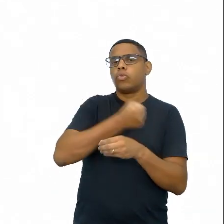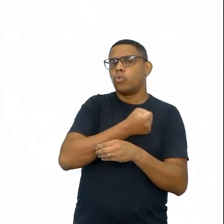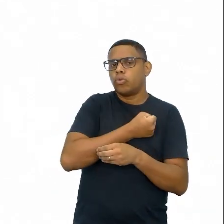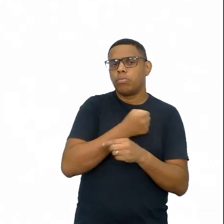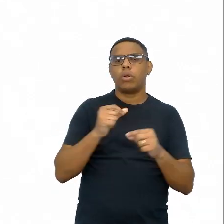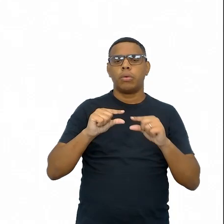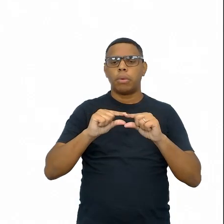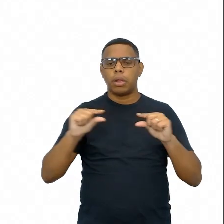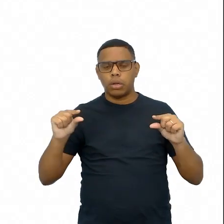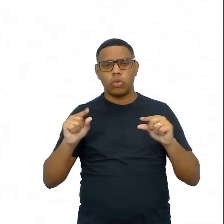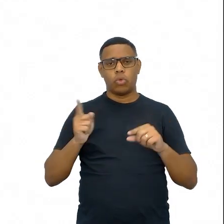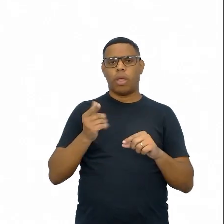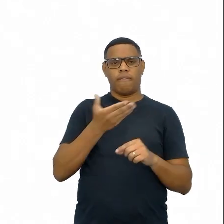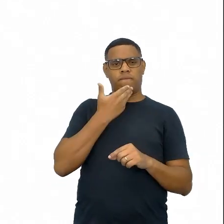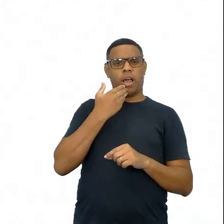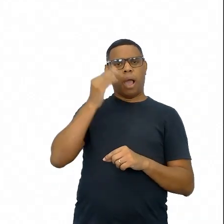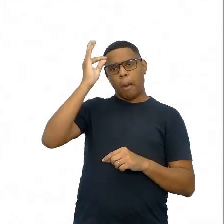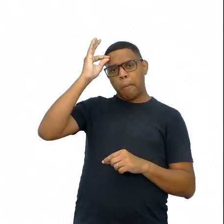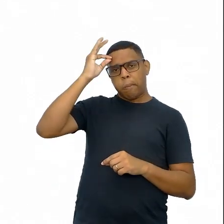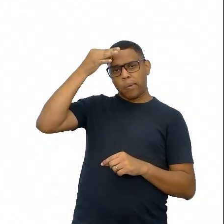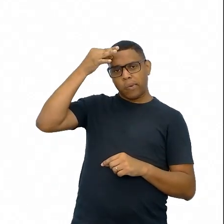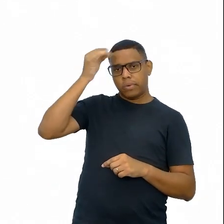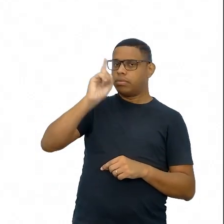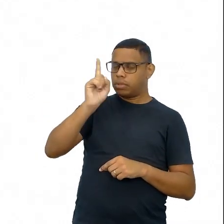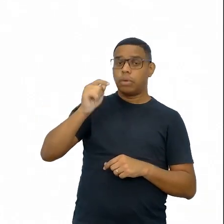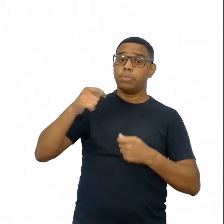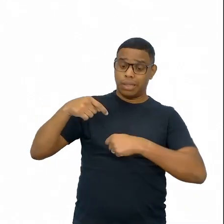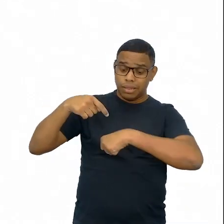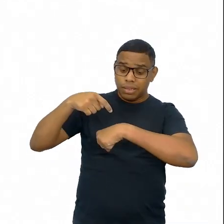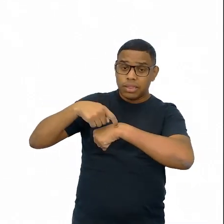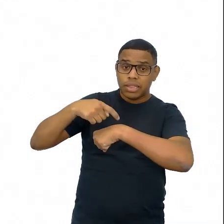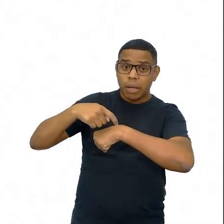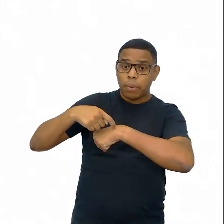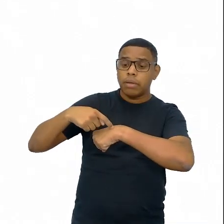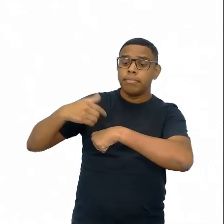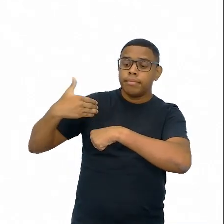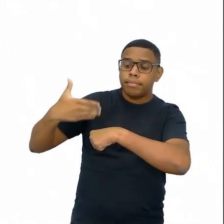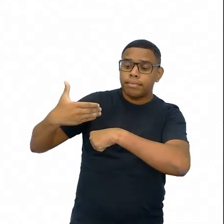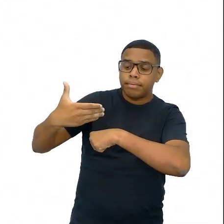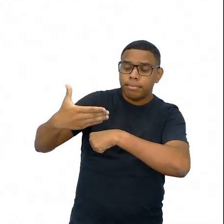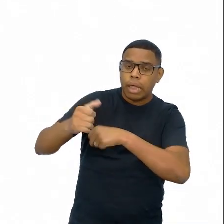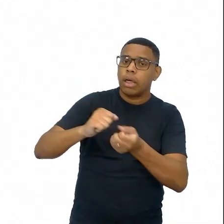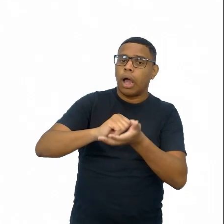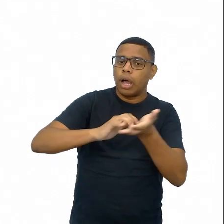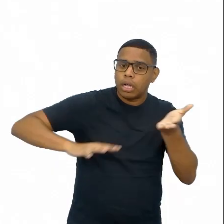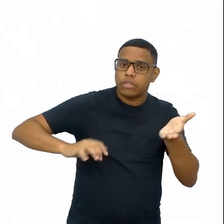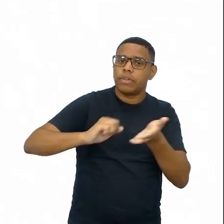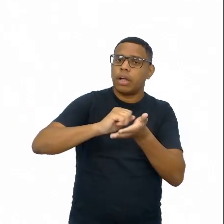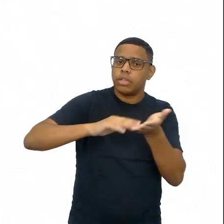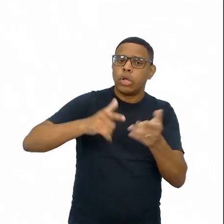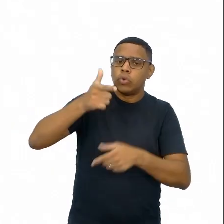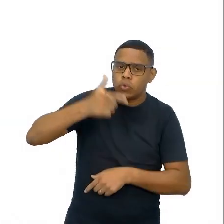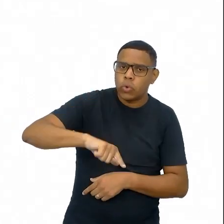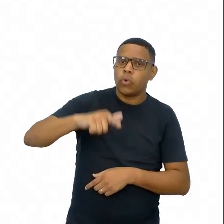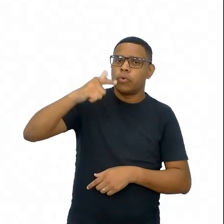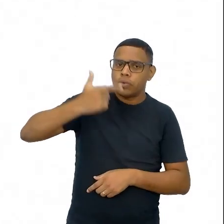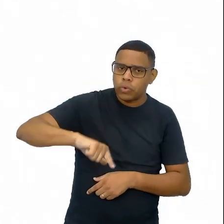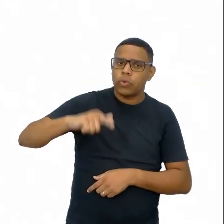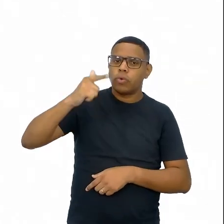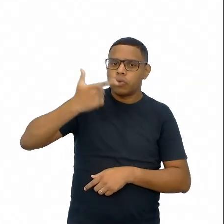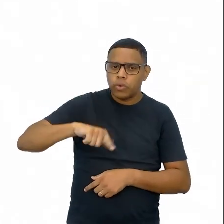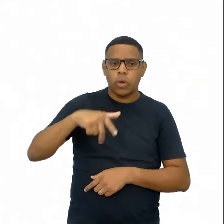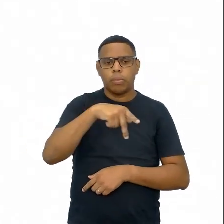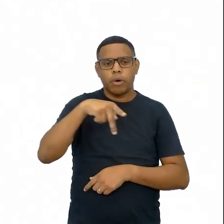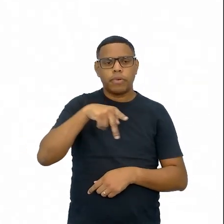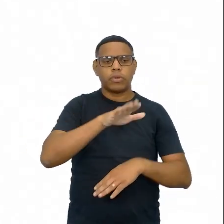não é tão simples assim, né? Demanda tempo, né? E atividades, né, dirigidas a